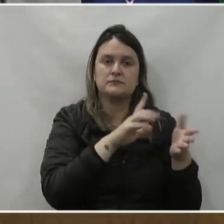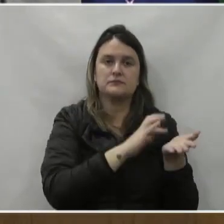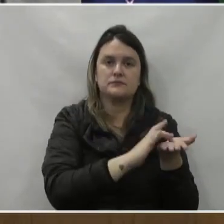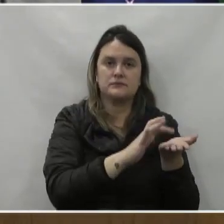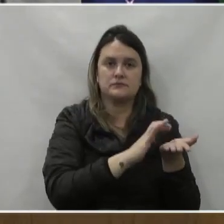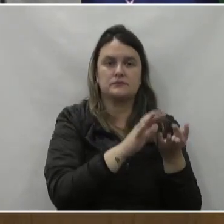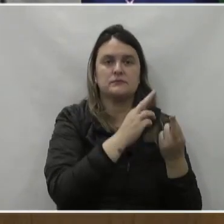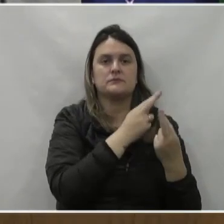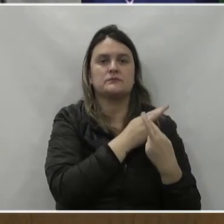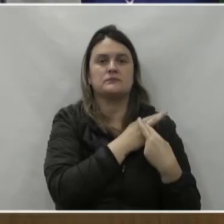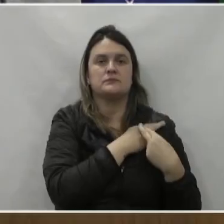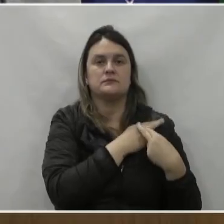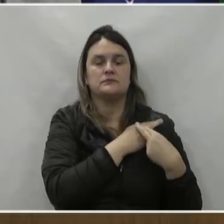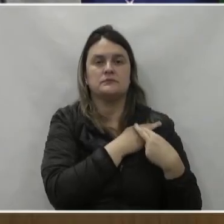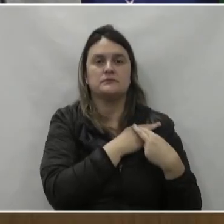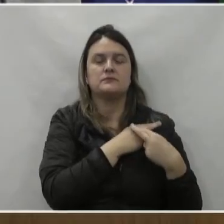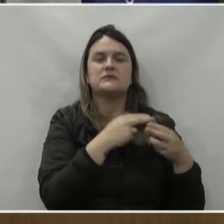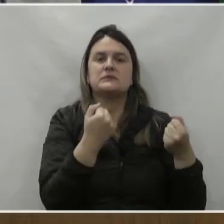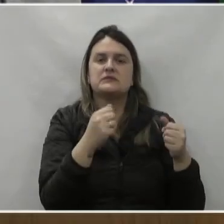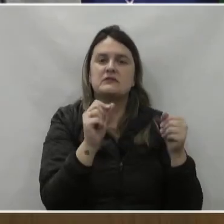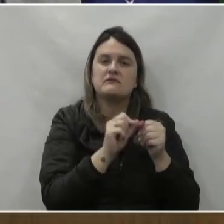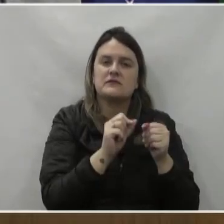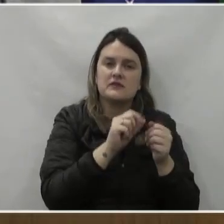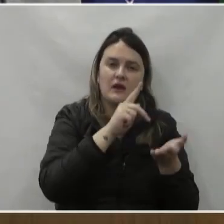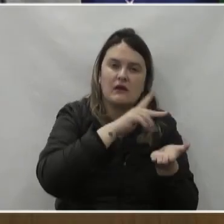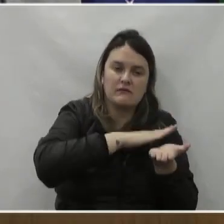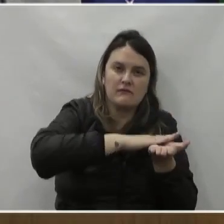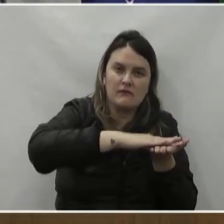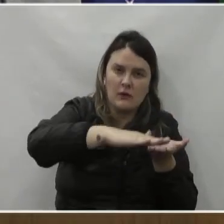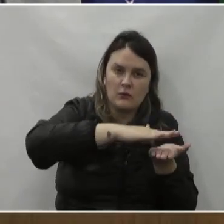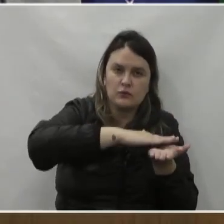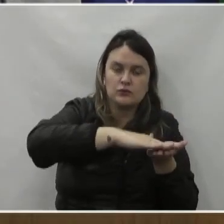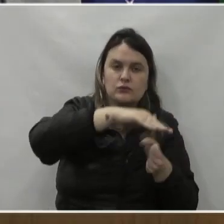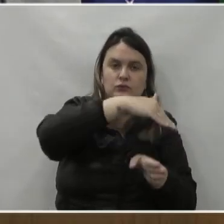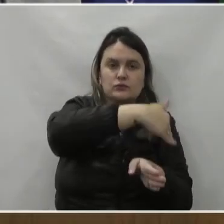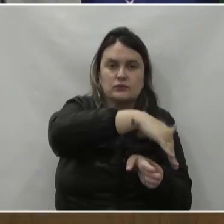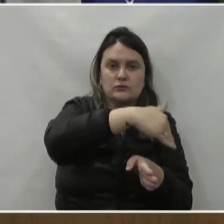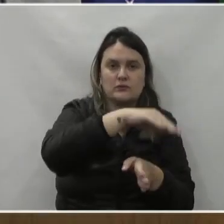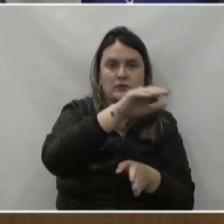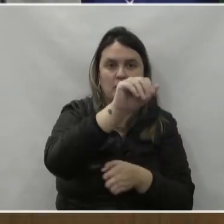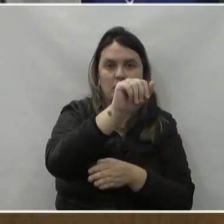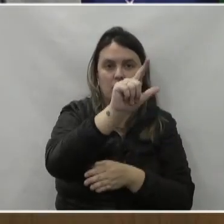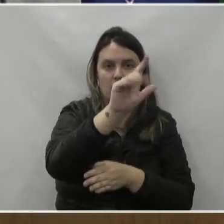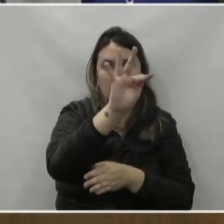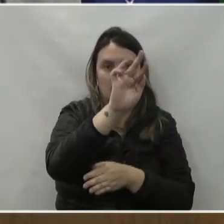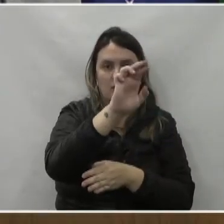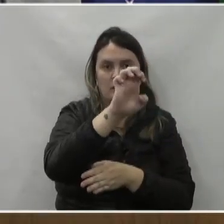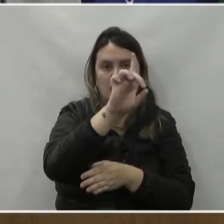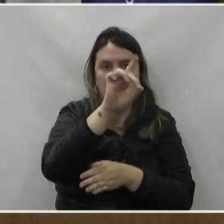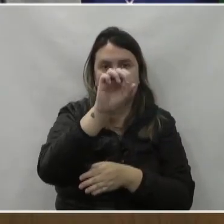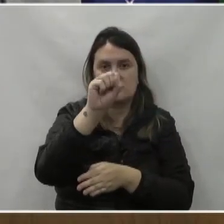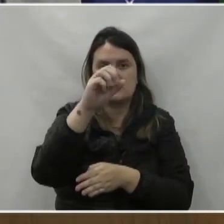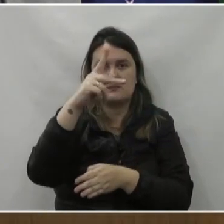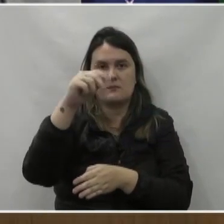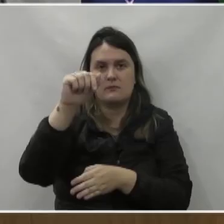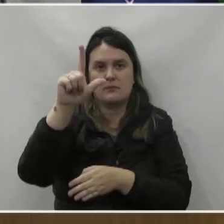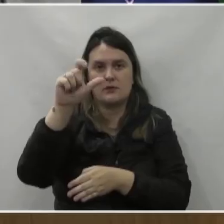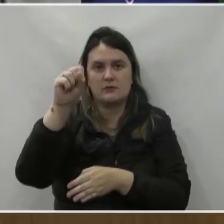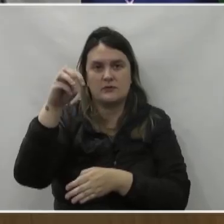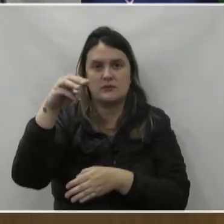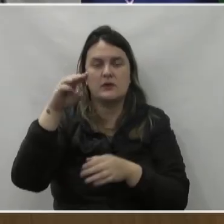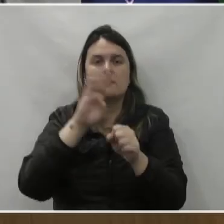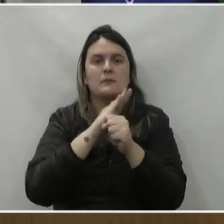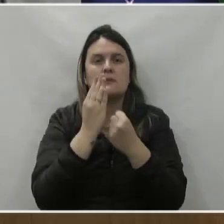Secretaria competente, que realize a pavimentação asfáltica da rua Alfredo Spaltz, localizada no bairro